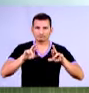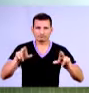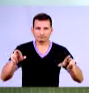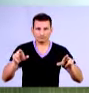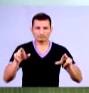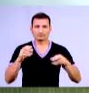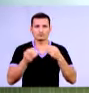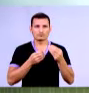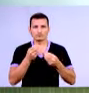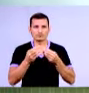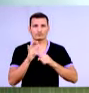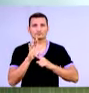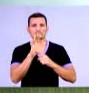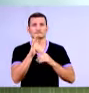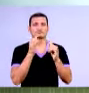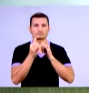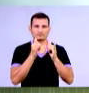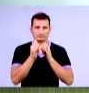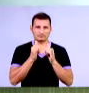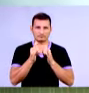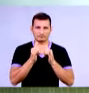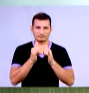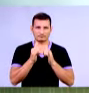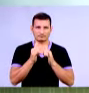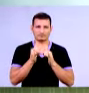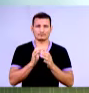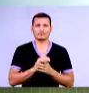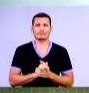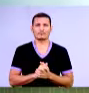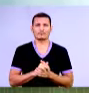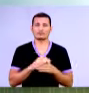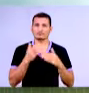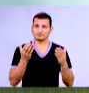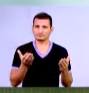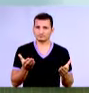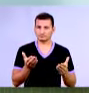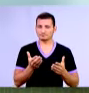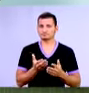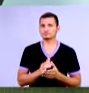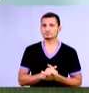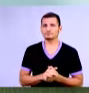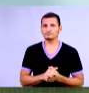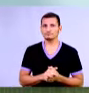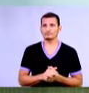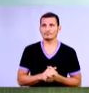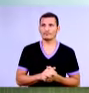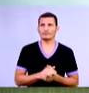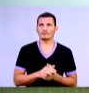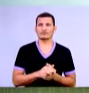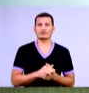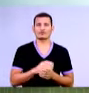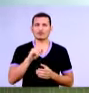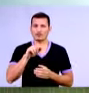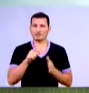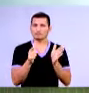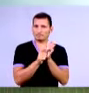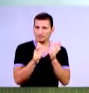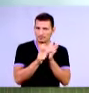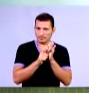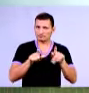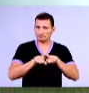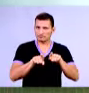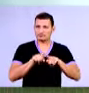a representação da informação, né? Então, de certa forma, é papel também do profissional